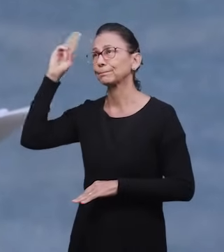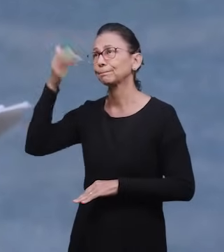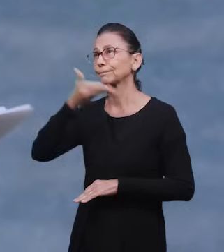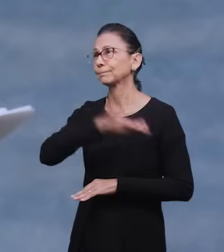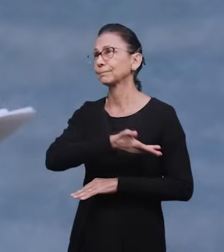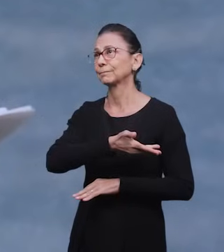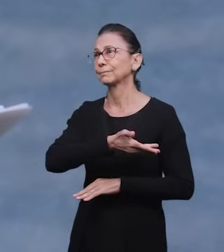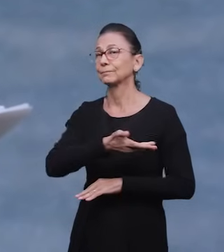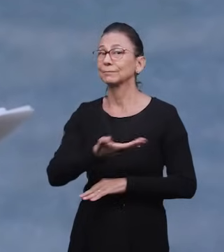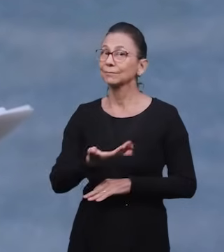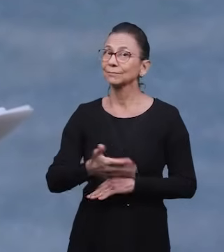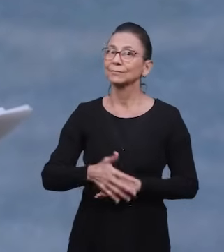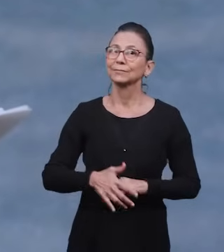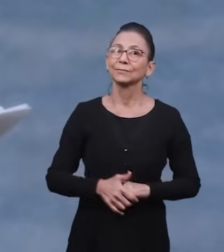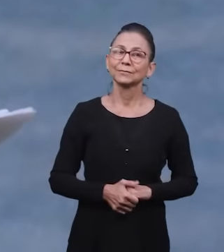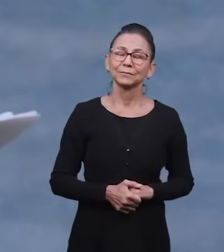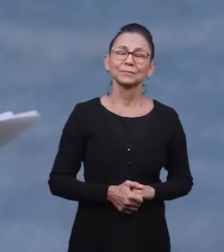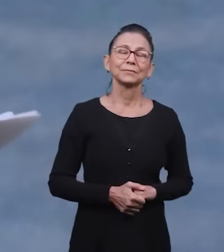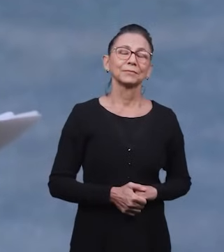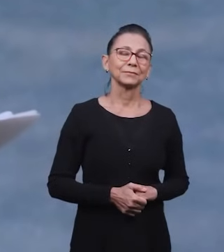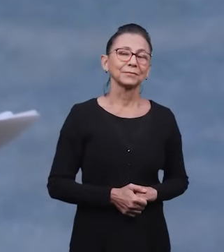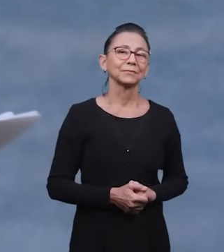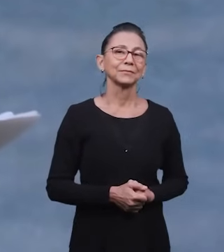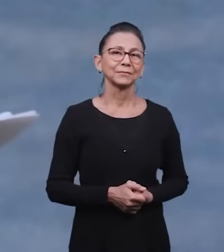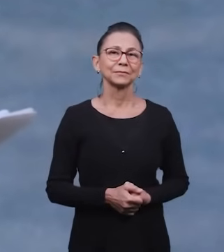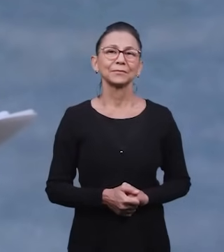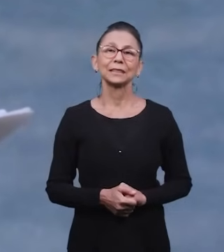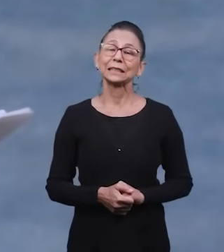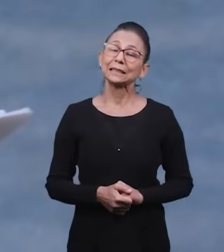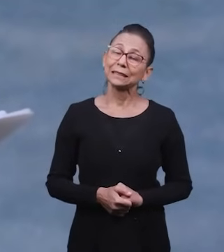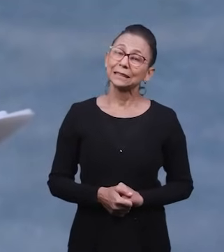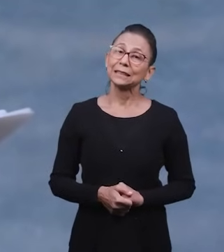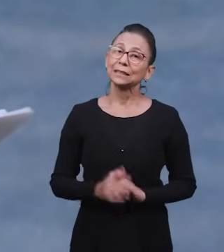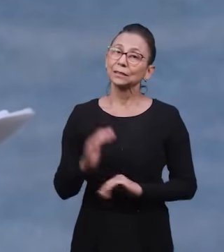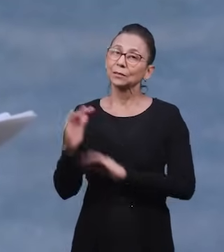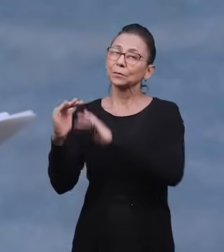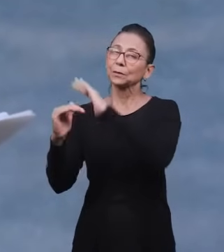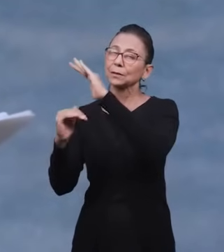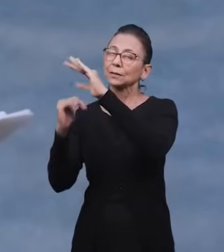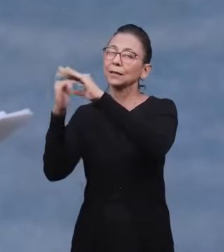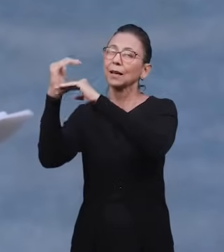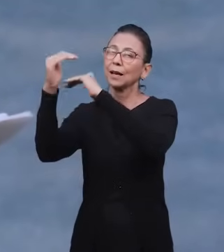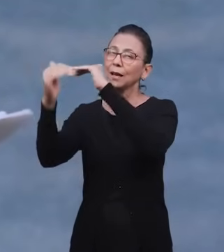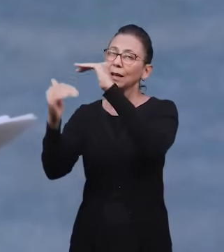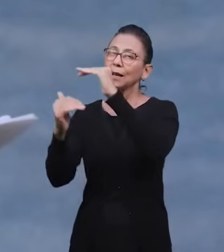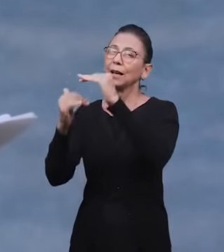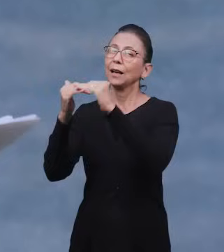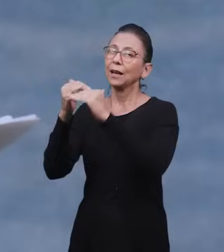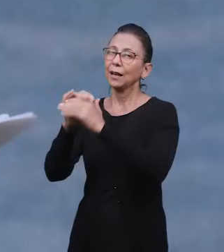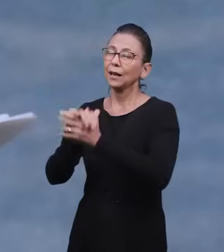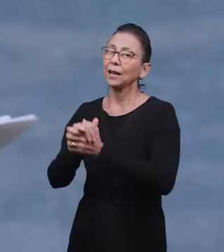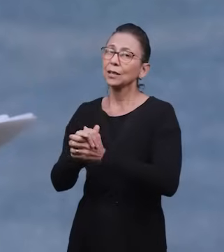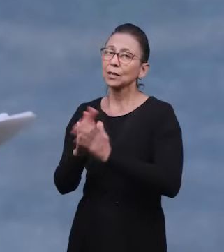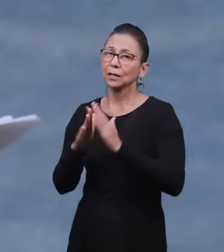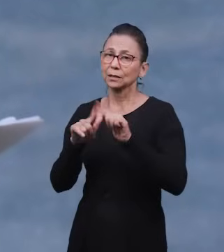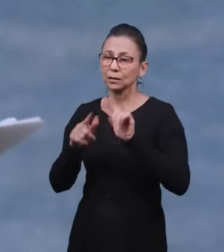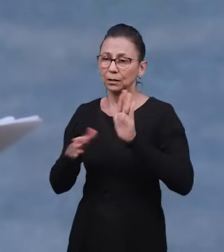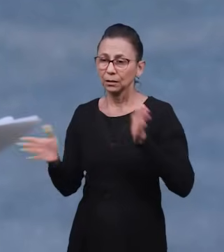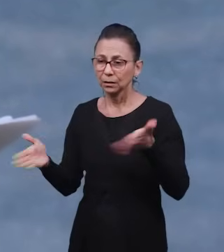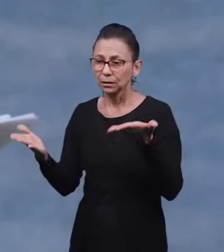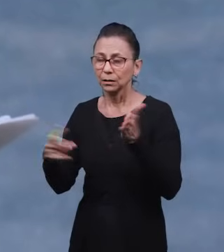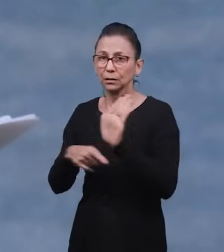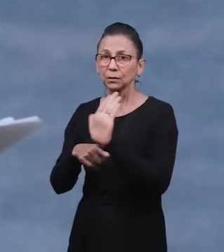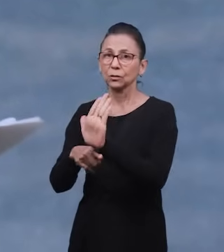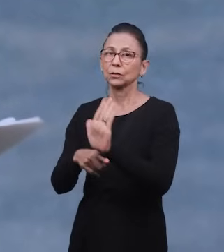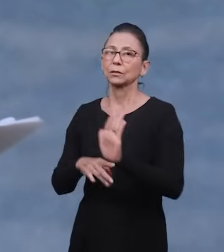misericórdia. E é uma coisa que nós falamos naquela pergunta que falamos antes. Enquanto a pessoa está naquele processo de ajuda ainda, a igreja vai